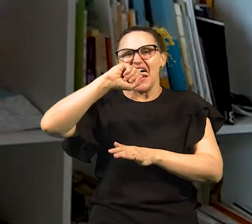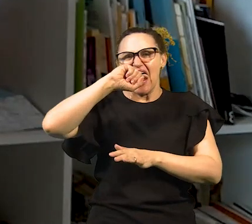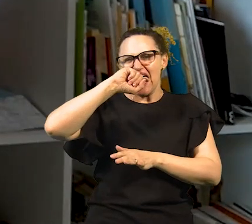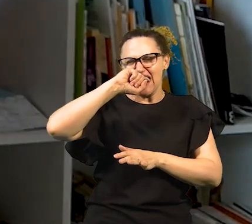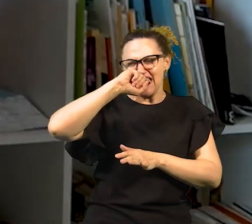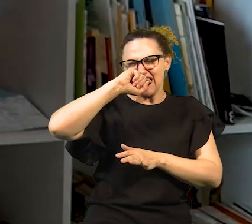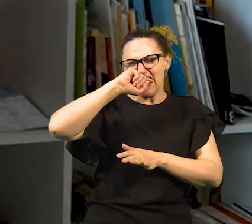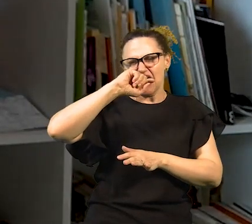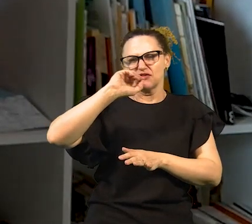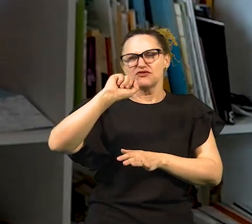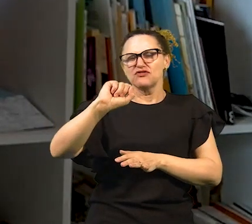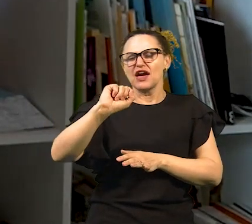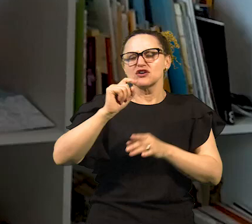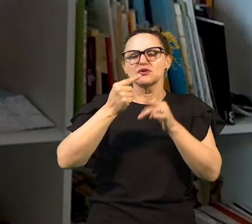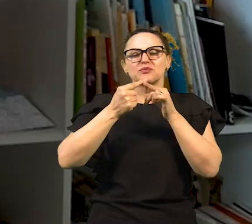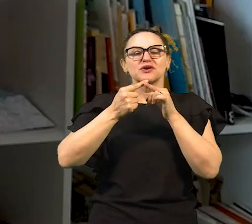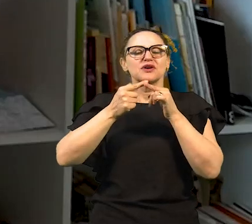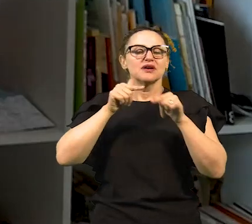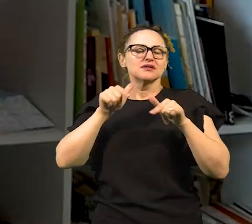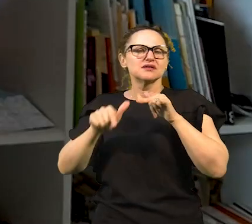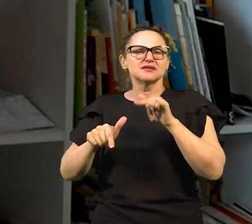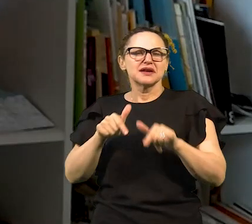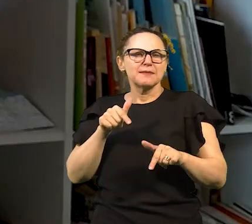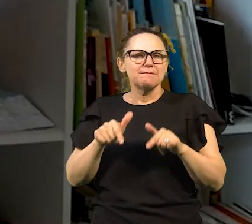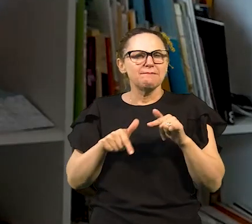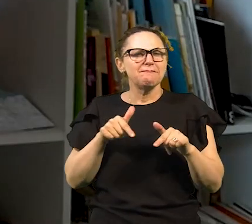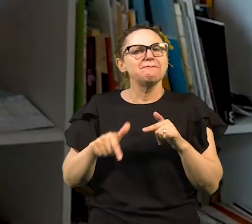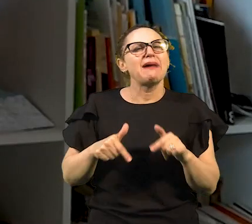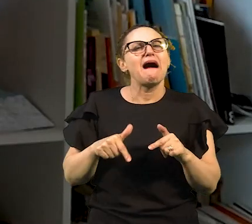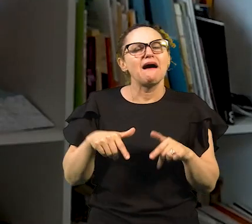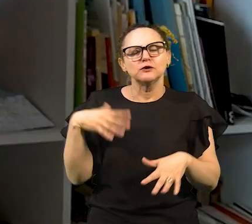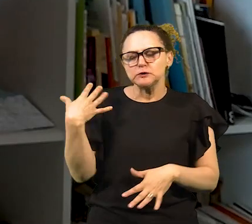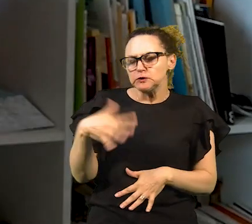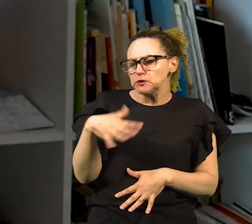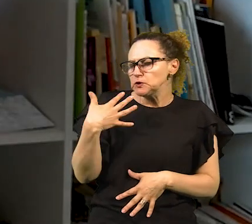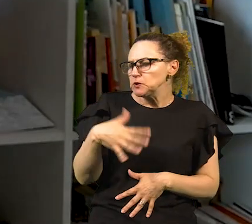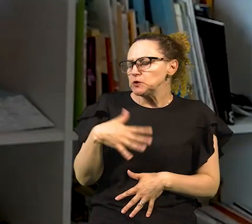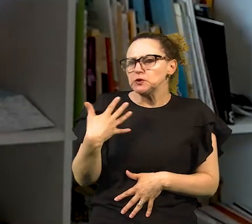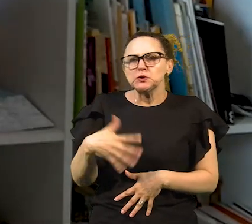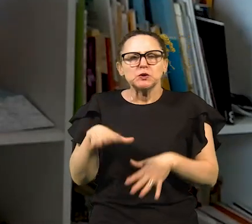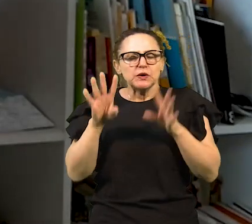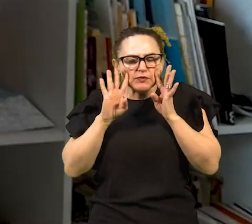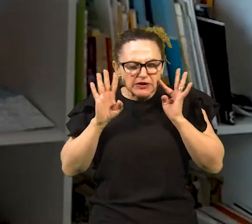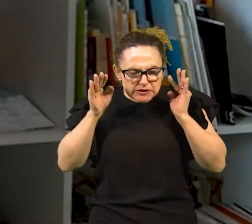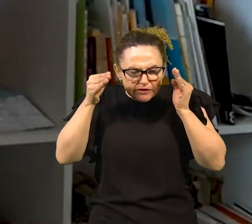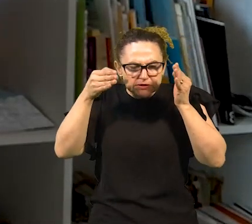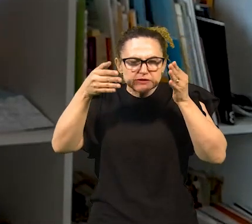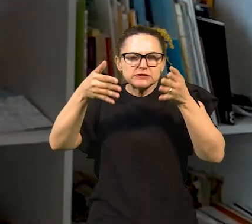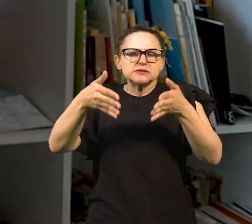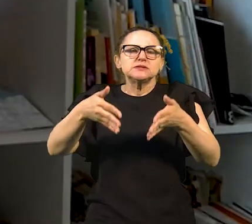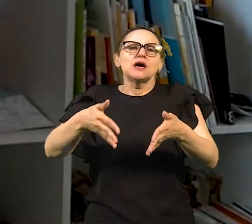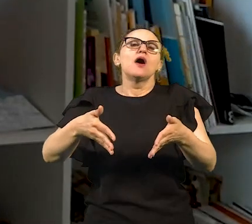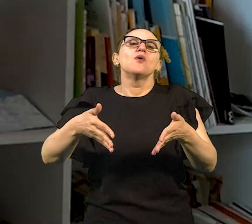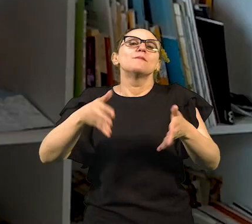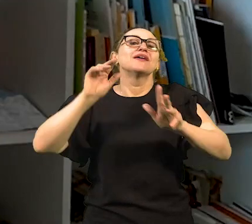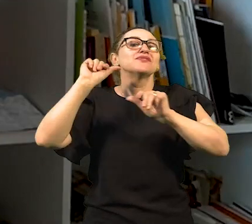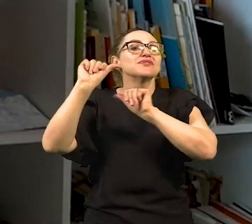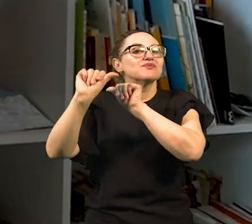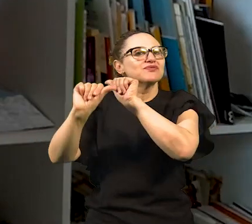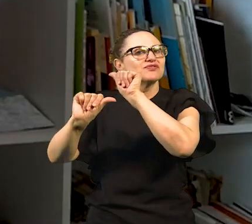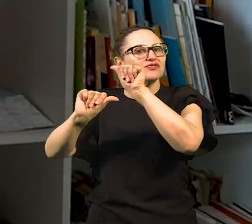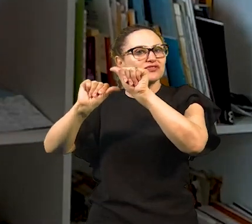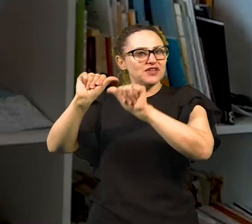cujo trabalho é metódico, cujo trabalho precisa de muita atenção, né, para transformar